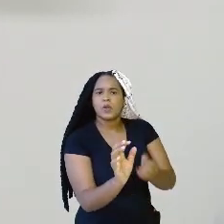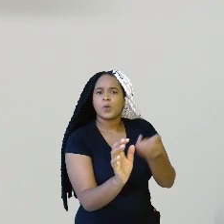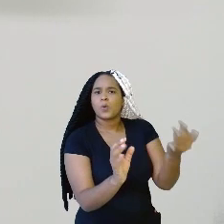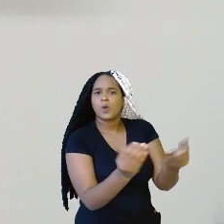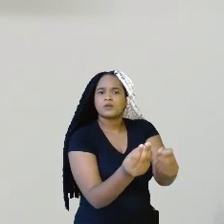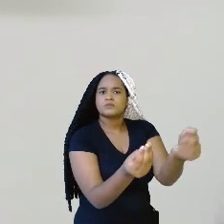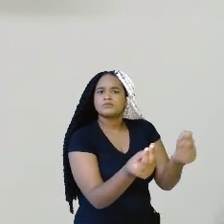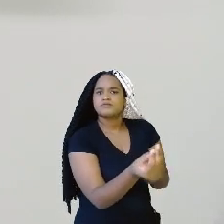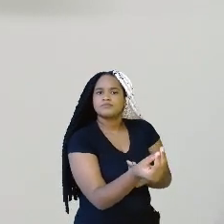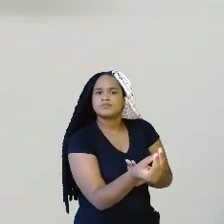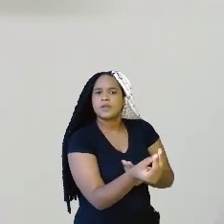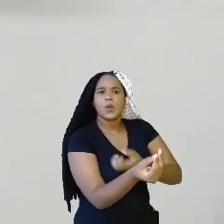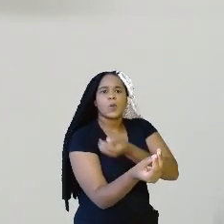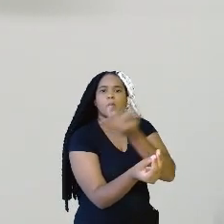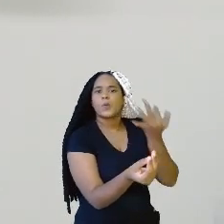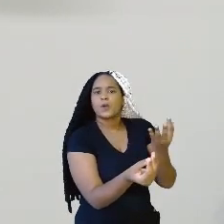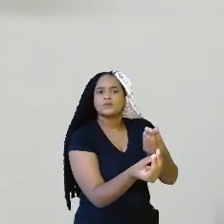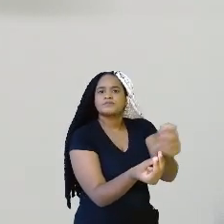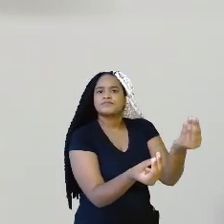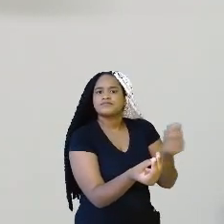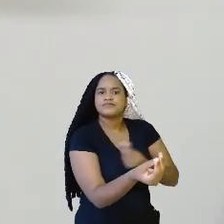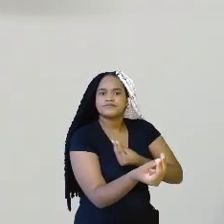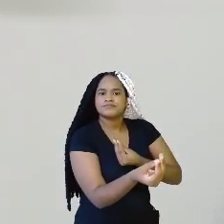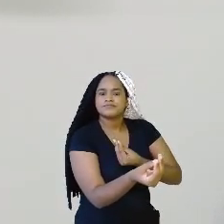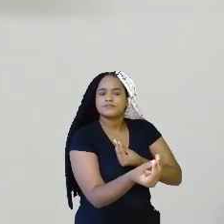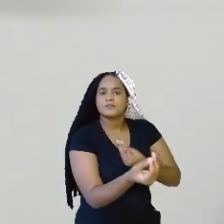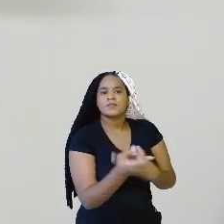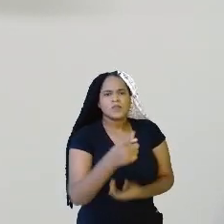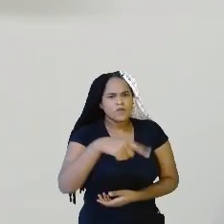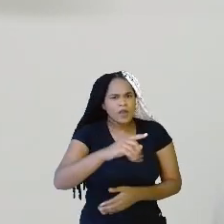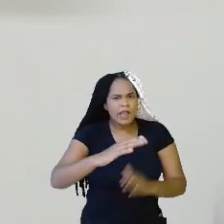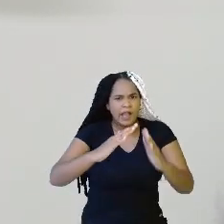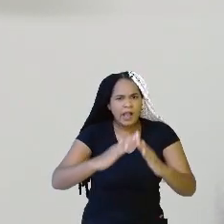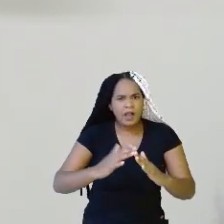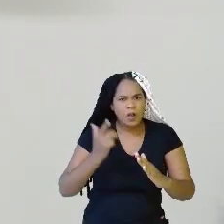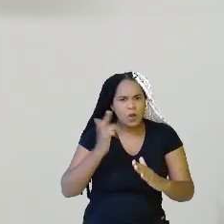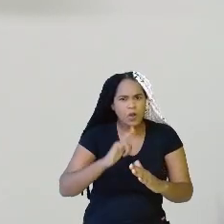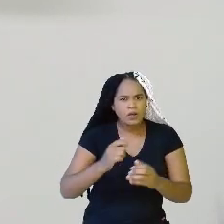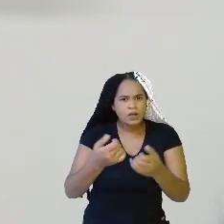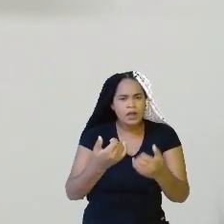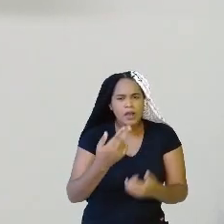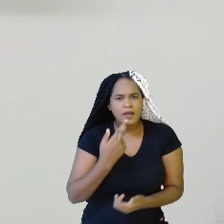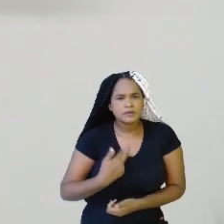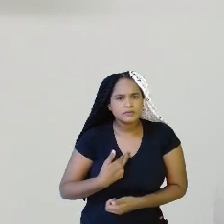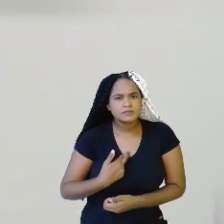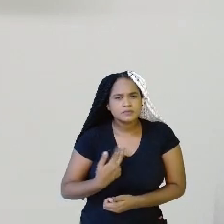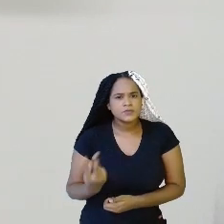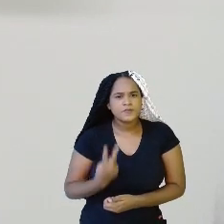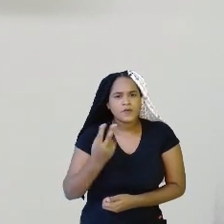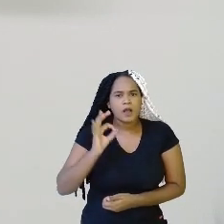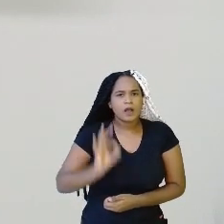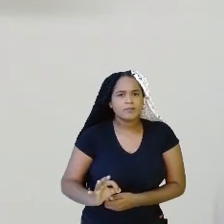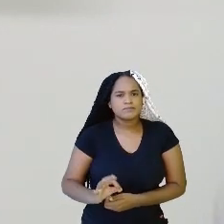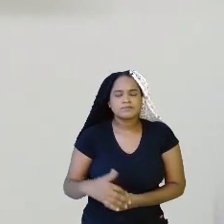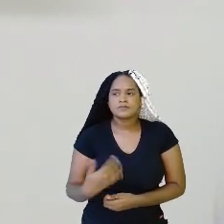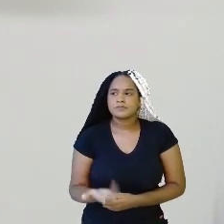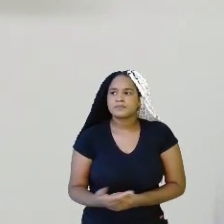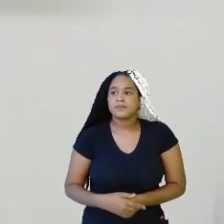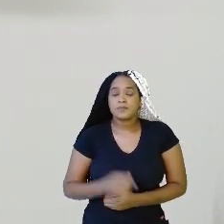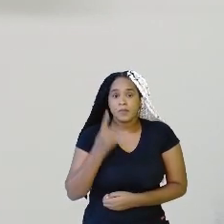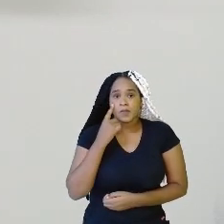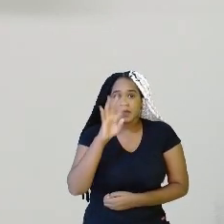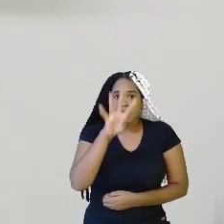troco? Vamos ver? Você aí de casa, consegue me dizer o valor? E se eu colocar esse quadro aqui,